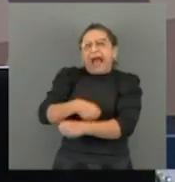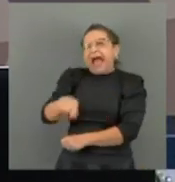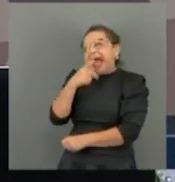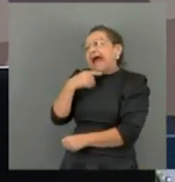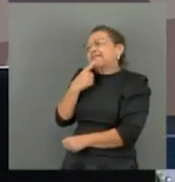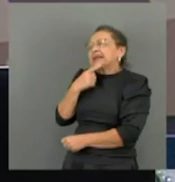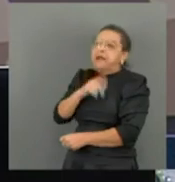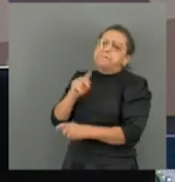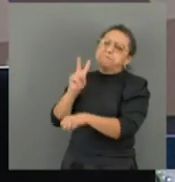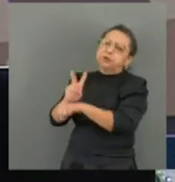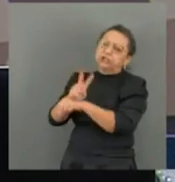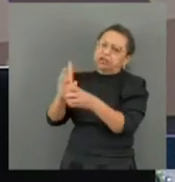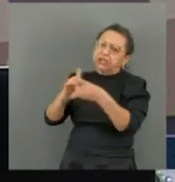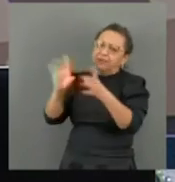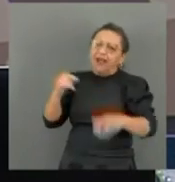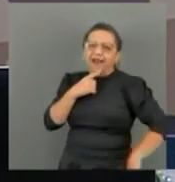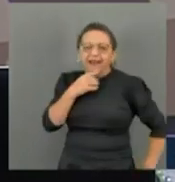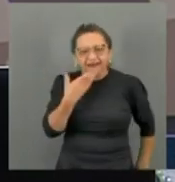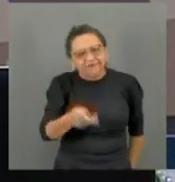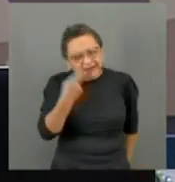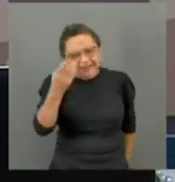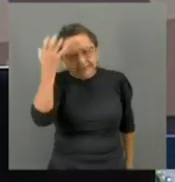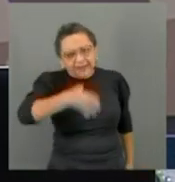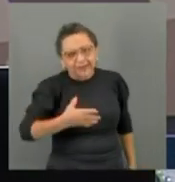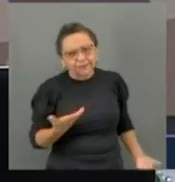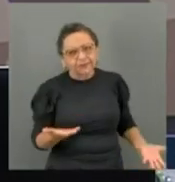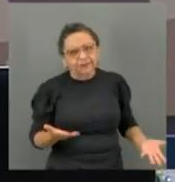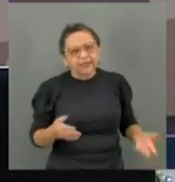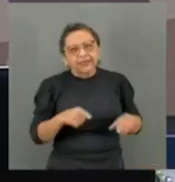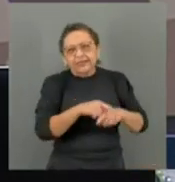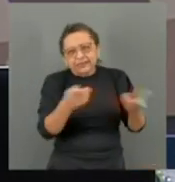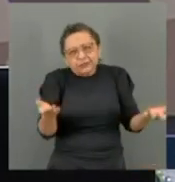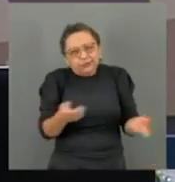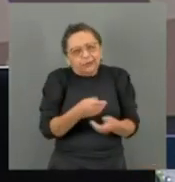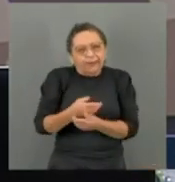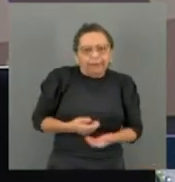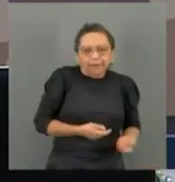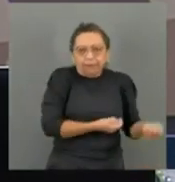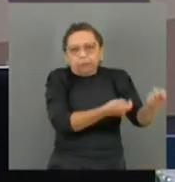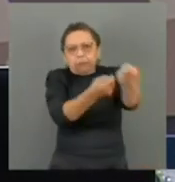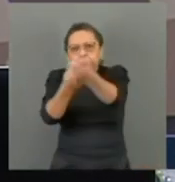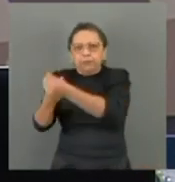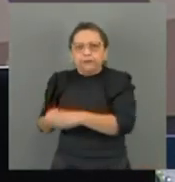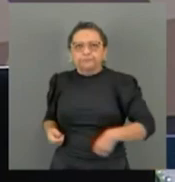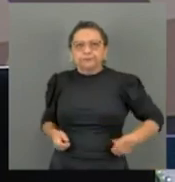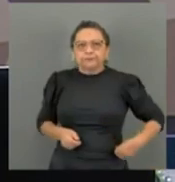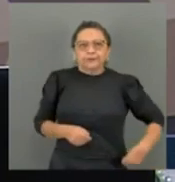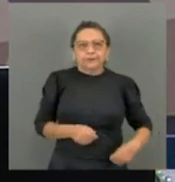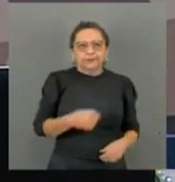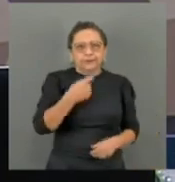democracia. Incrível. Totalmente orwelliano. Correto?